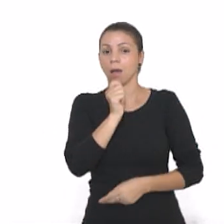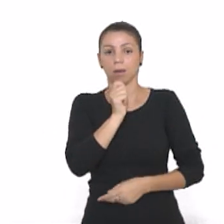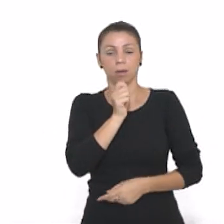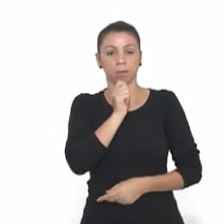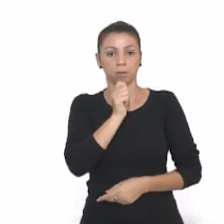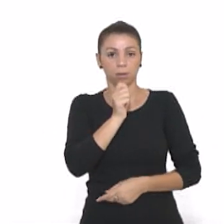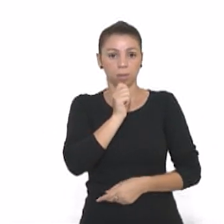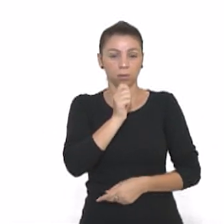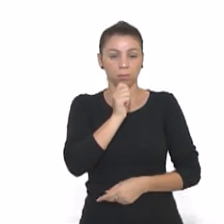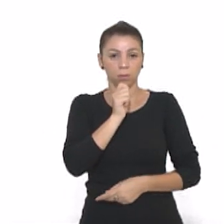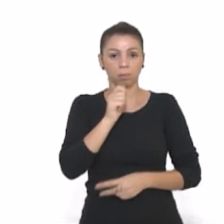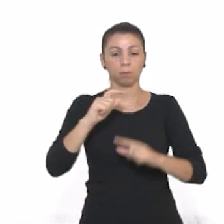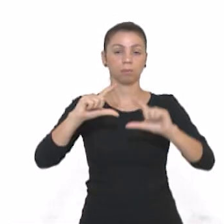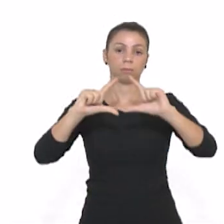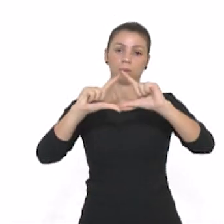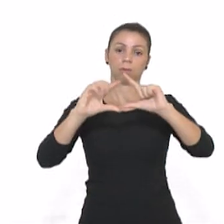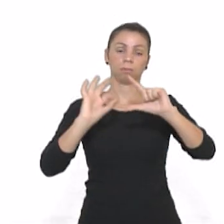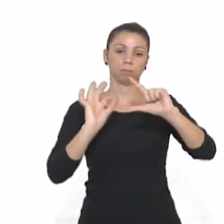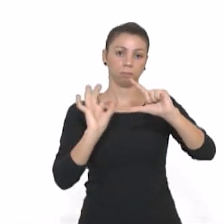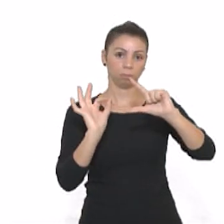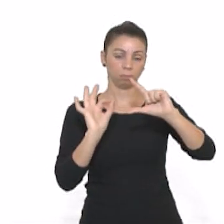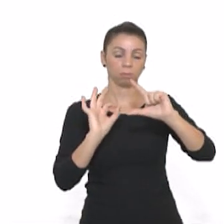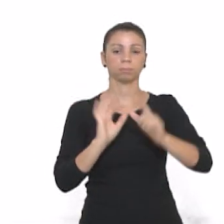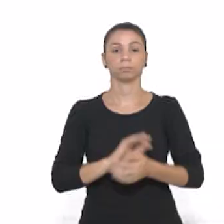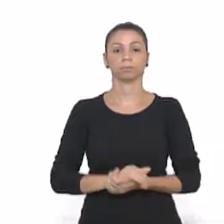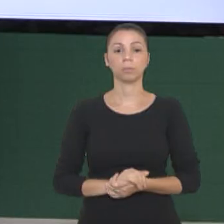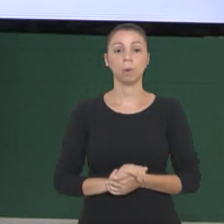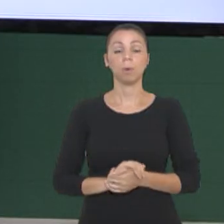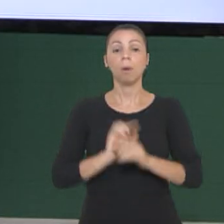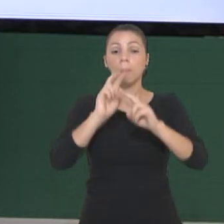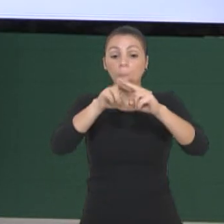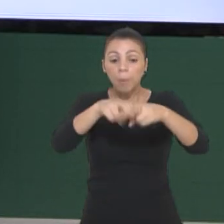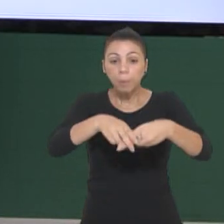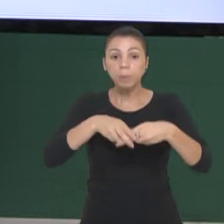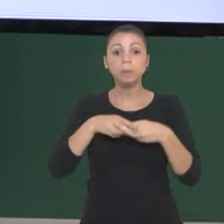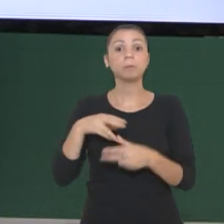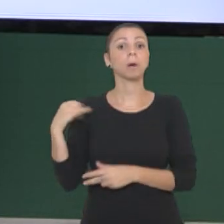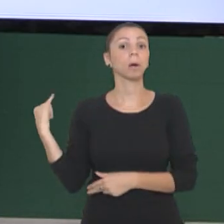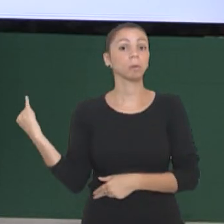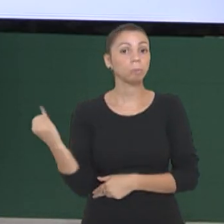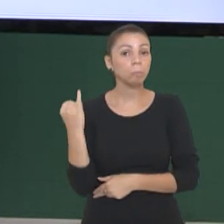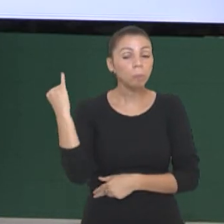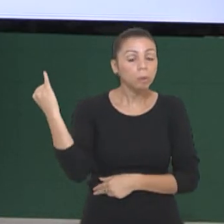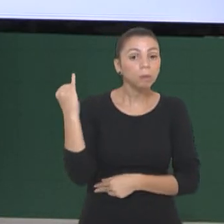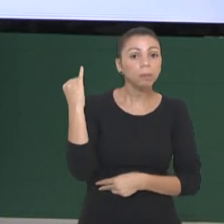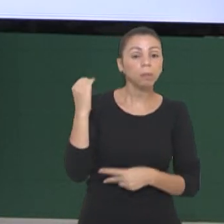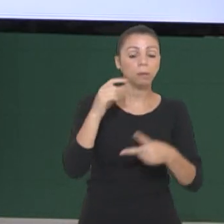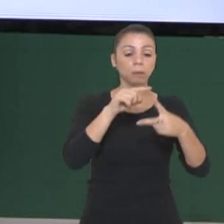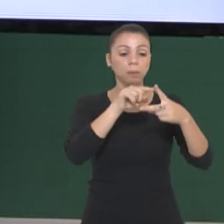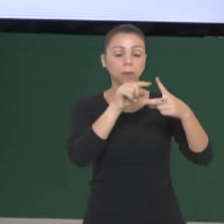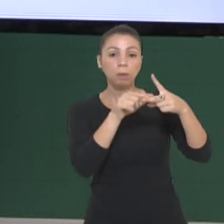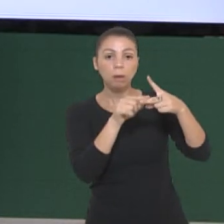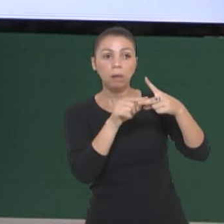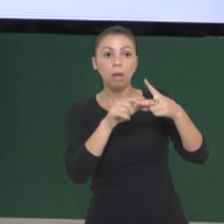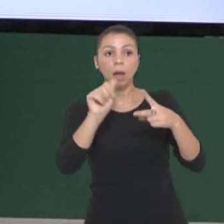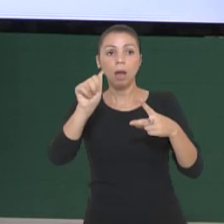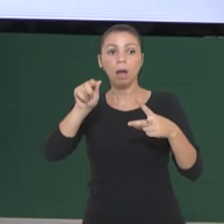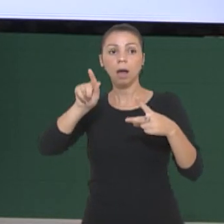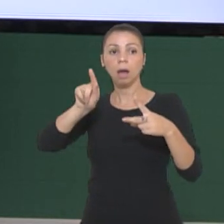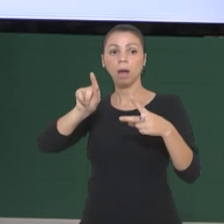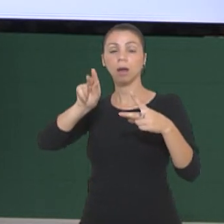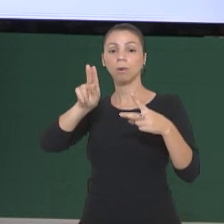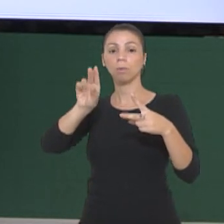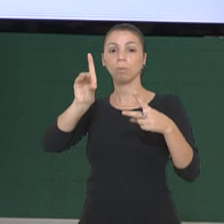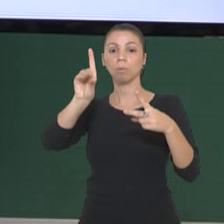relação a triângulo. Por isso que era importante nós sabermos o que era um ângulo agudo, o ângulo reto e um ângulo